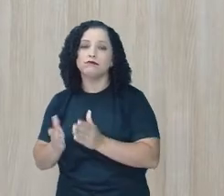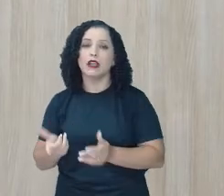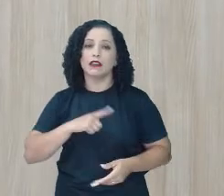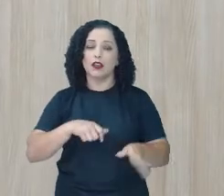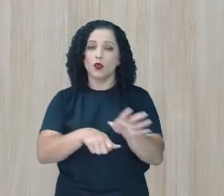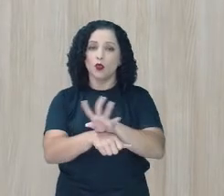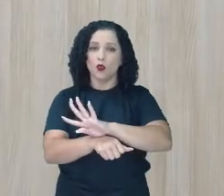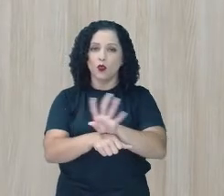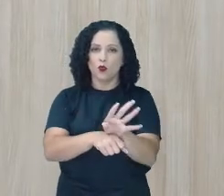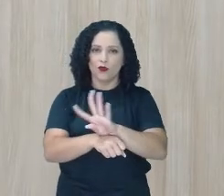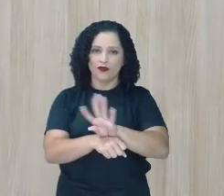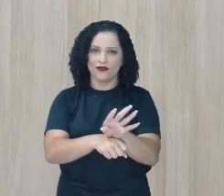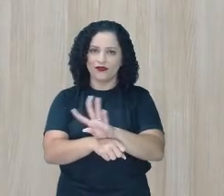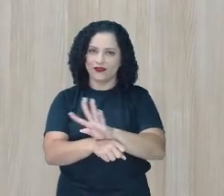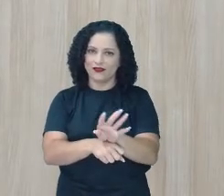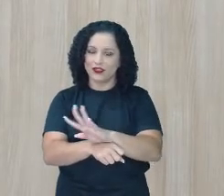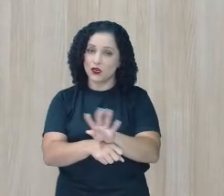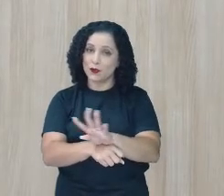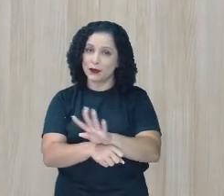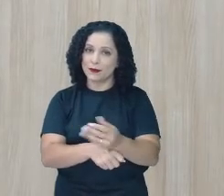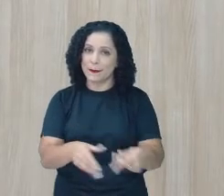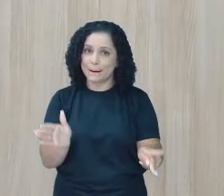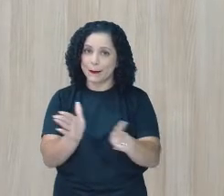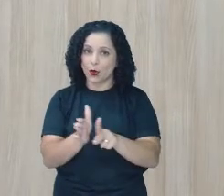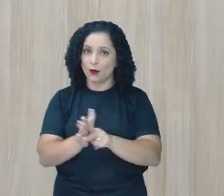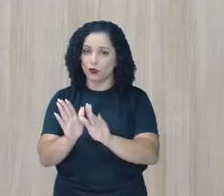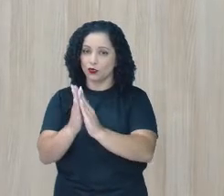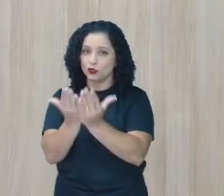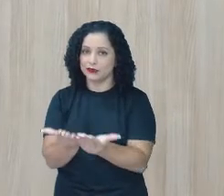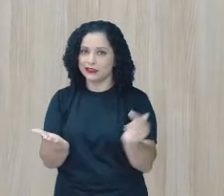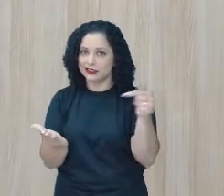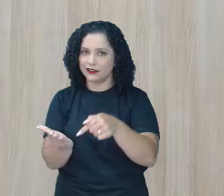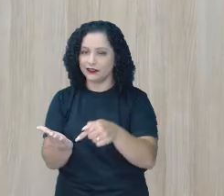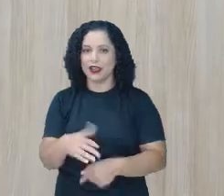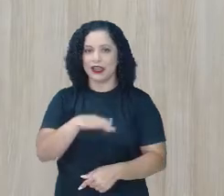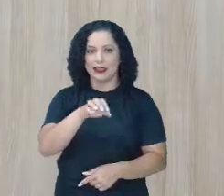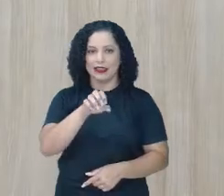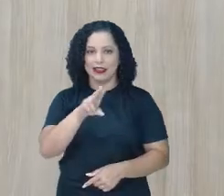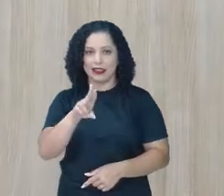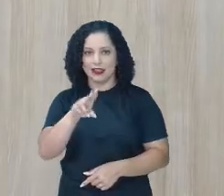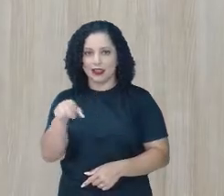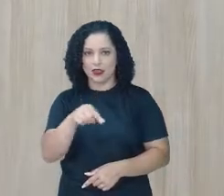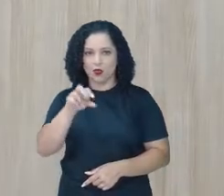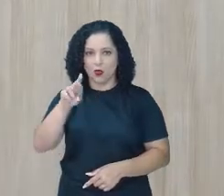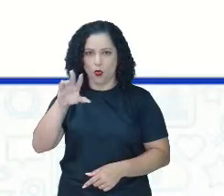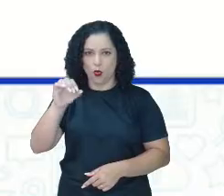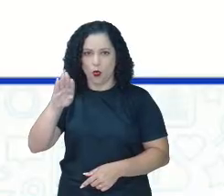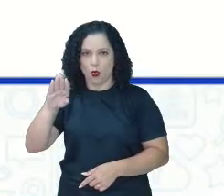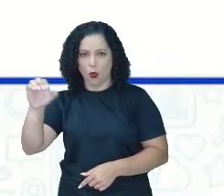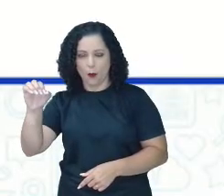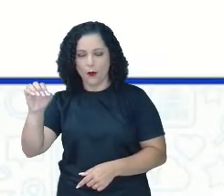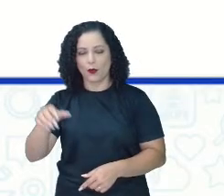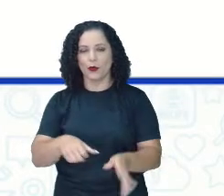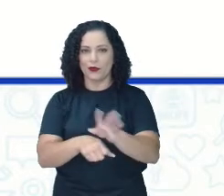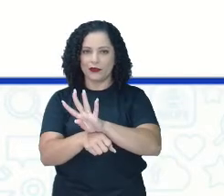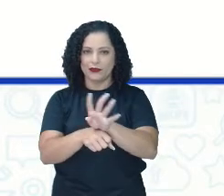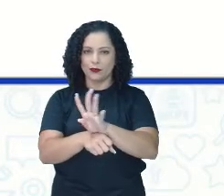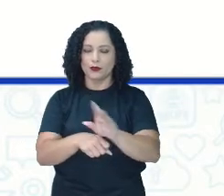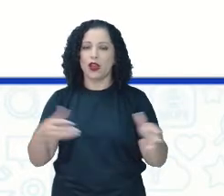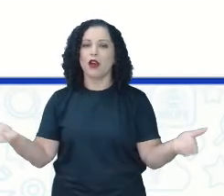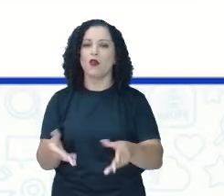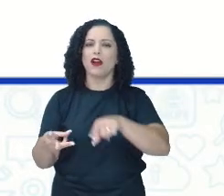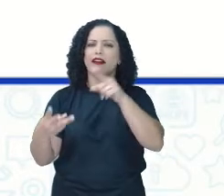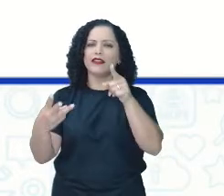deu origem, que veio da obra do Asimov, chamado Eu, Robô. A terceira lei, qual seria a terceira lei, Vivi?